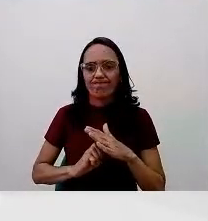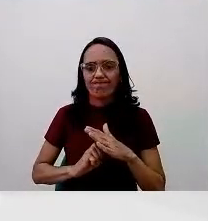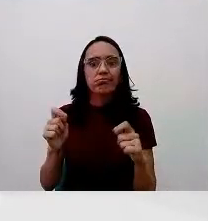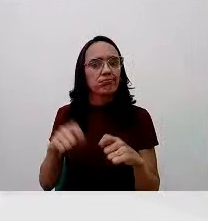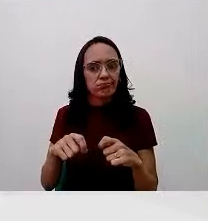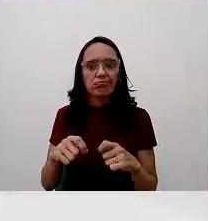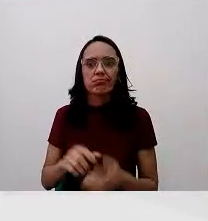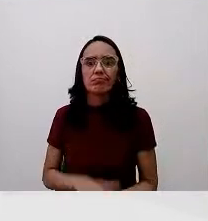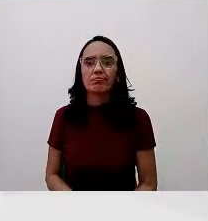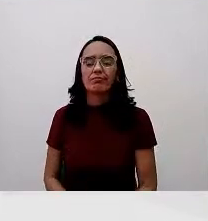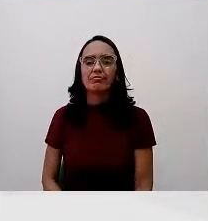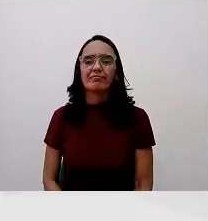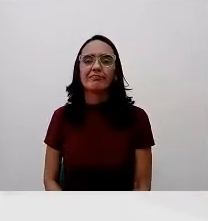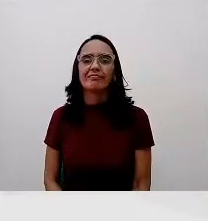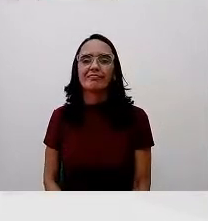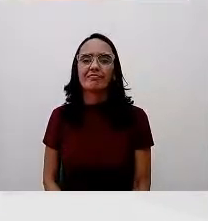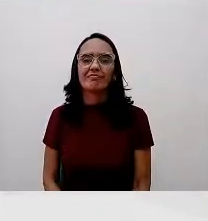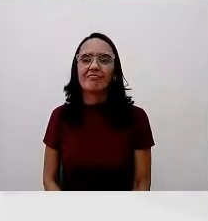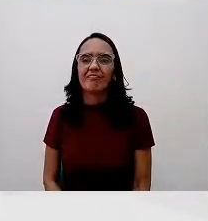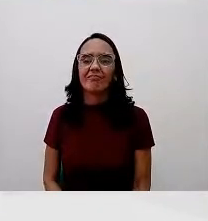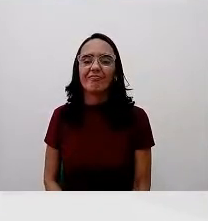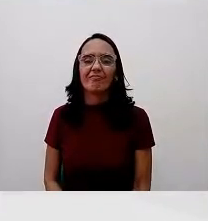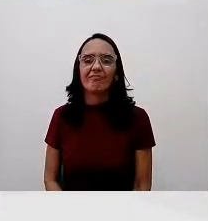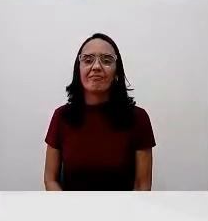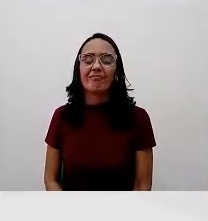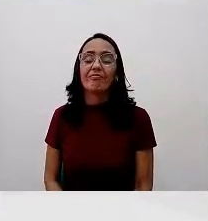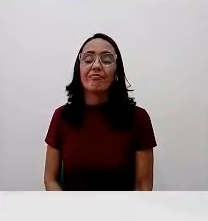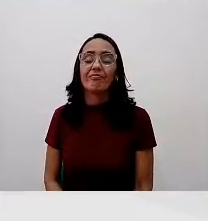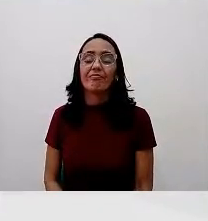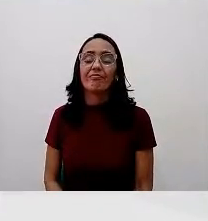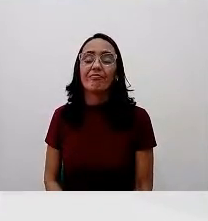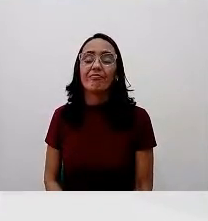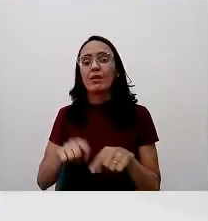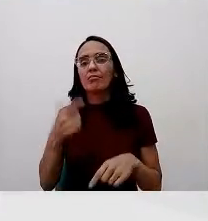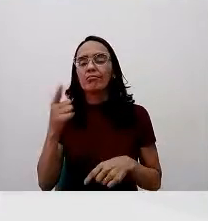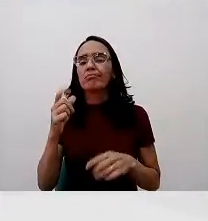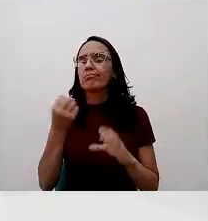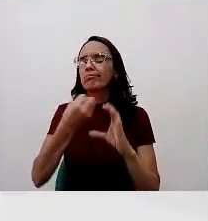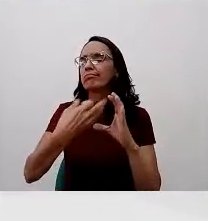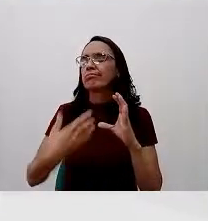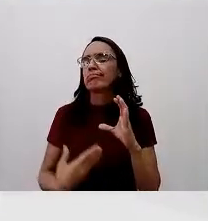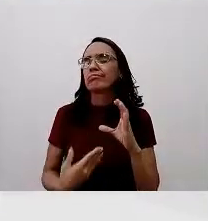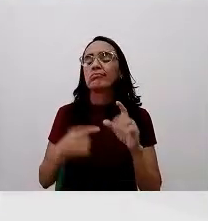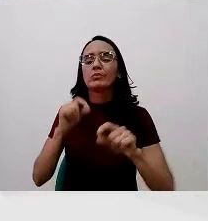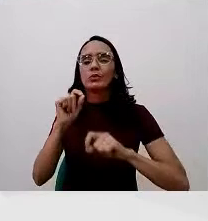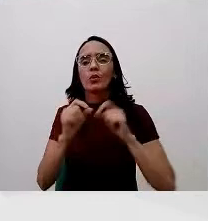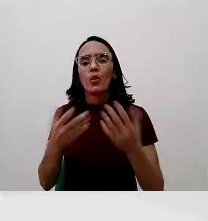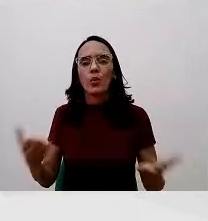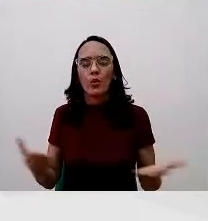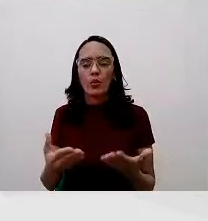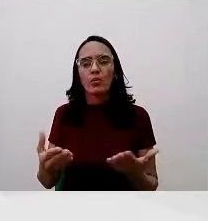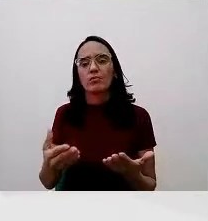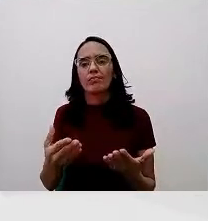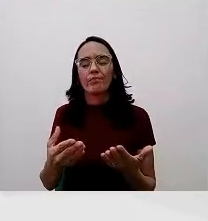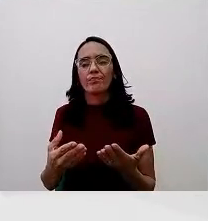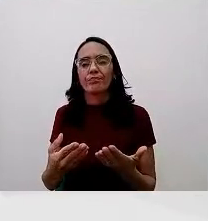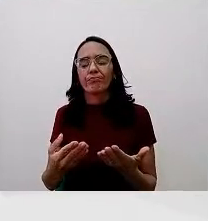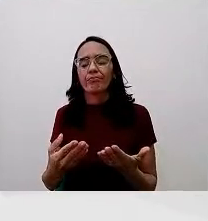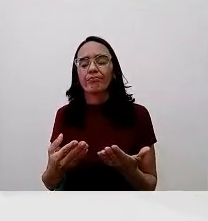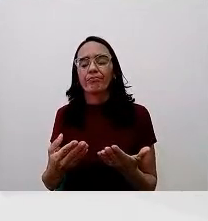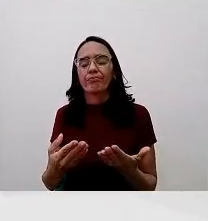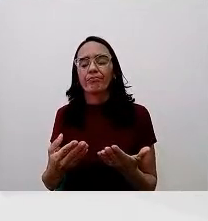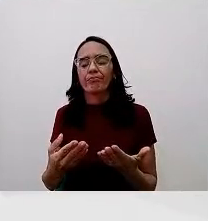E a outra característica é que hoje você consegue código pronto, né, sobre